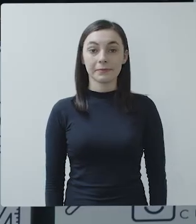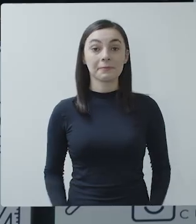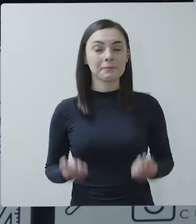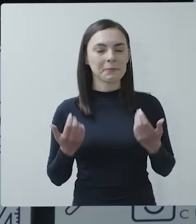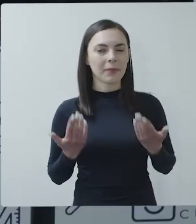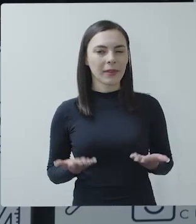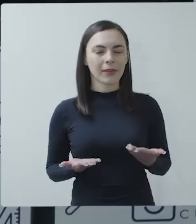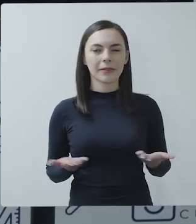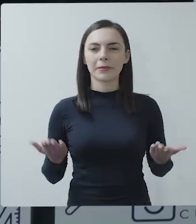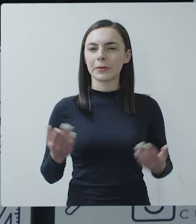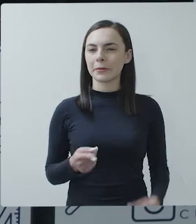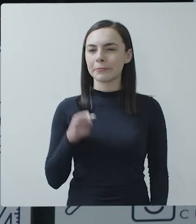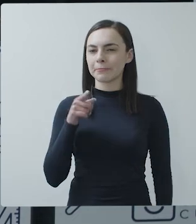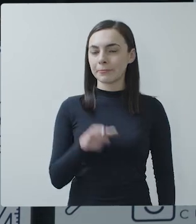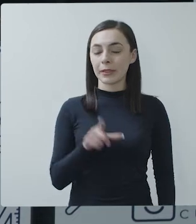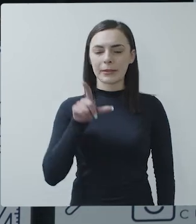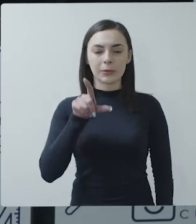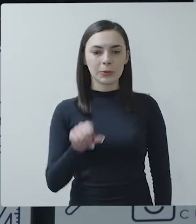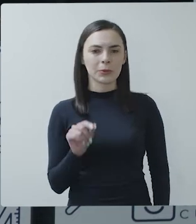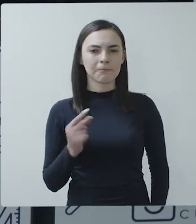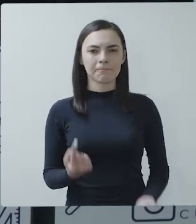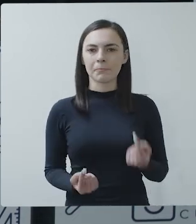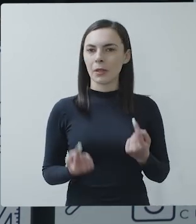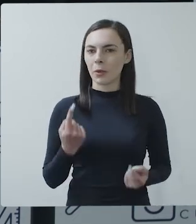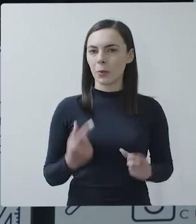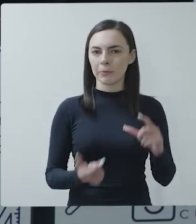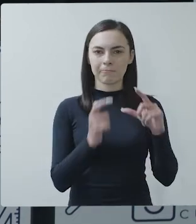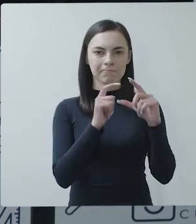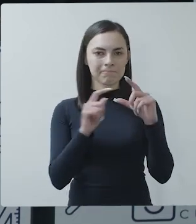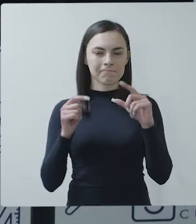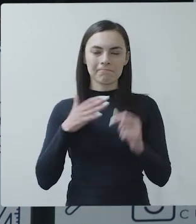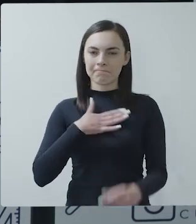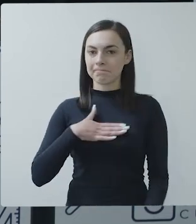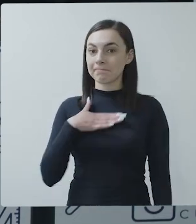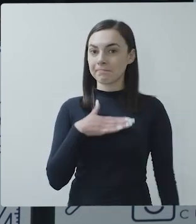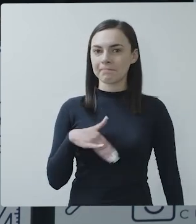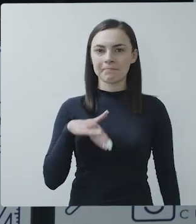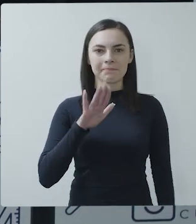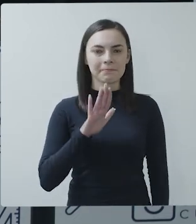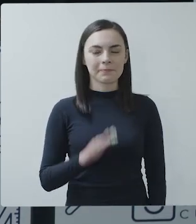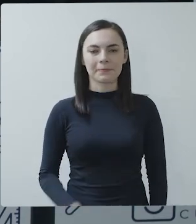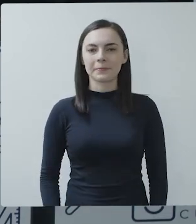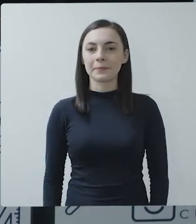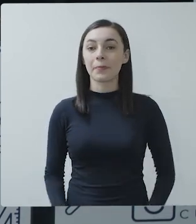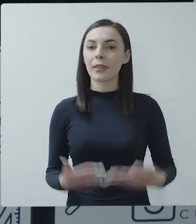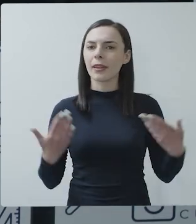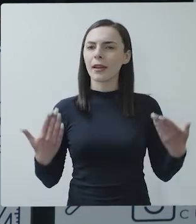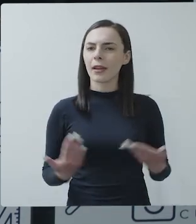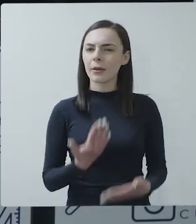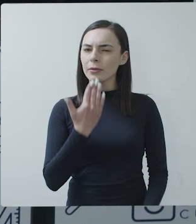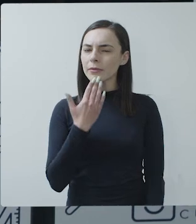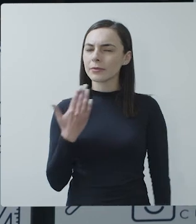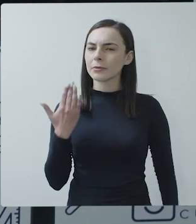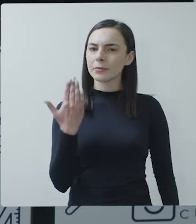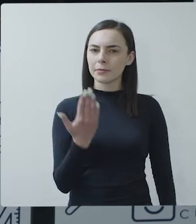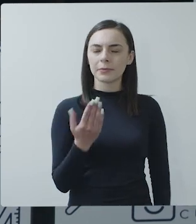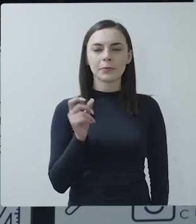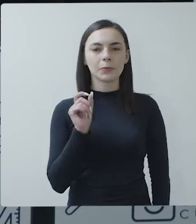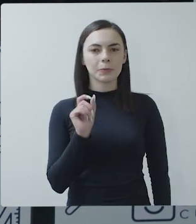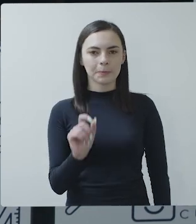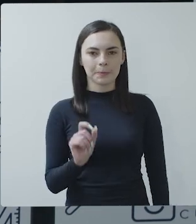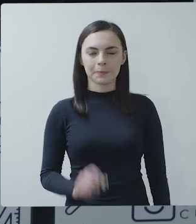Então, é com vocês. Vocês escolhem a tirinha de preferência. Agora eu vou pedir para que vocês façam o